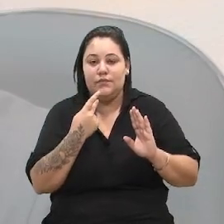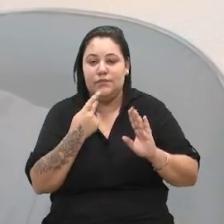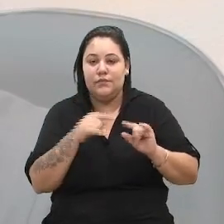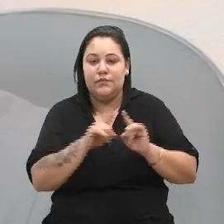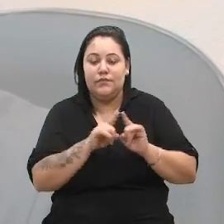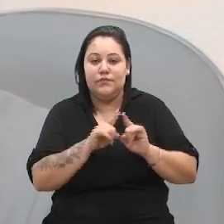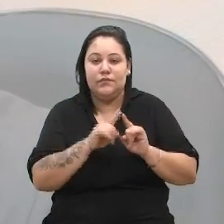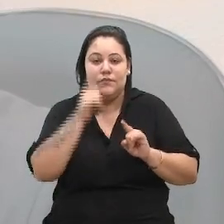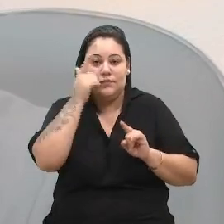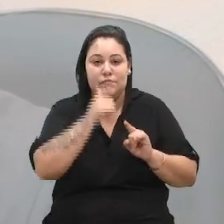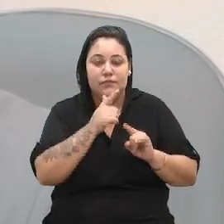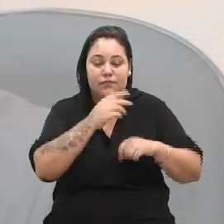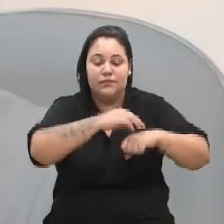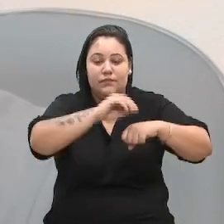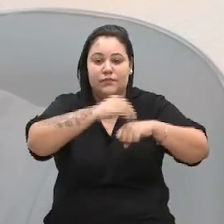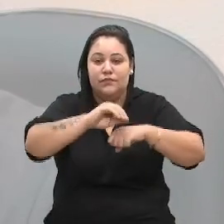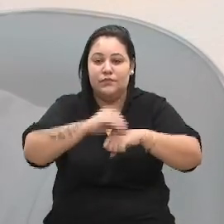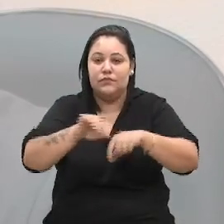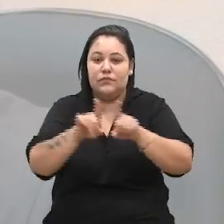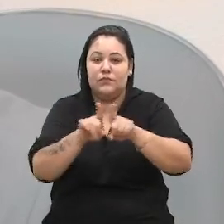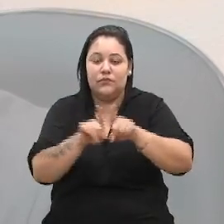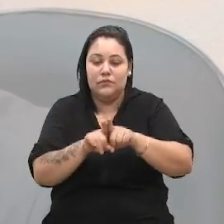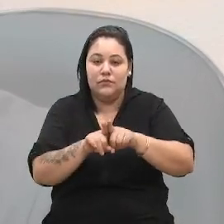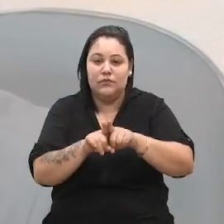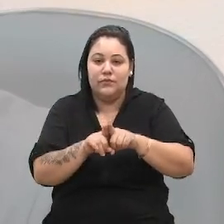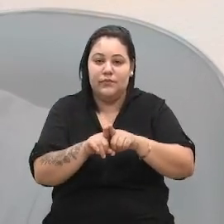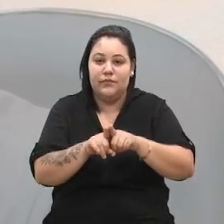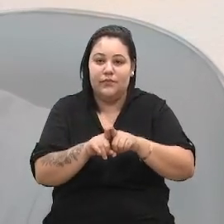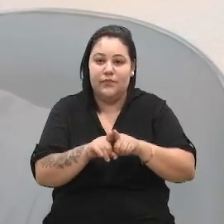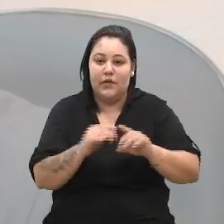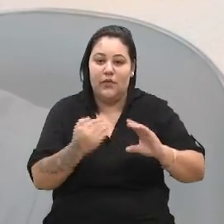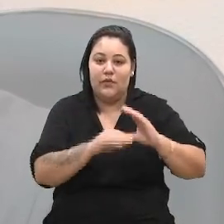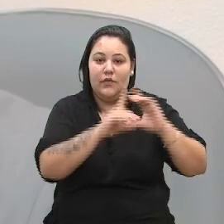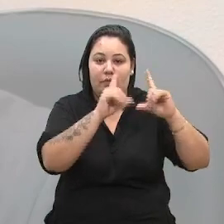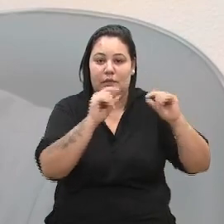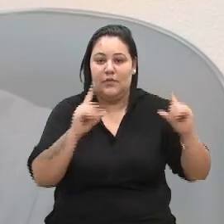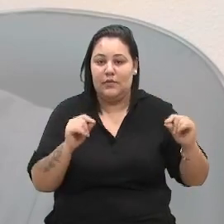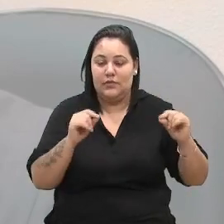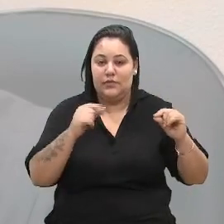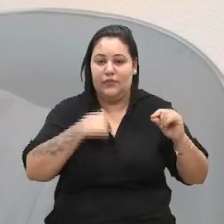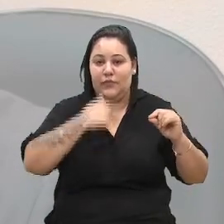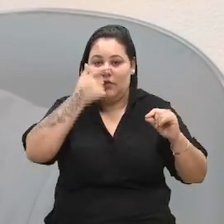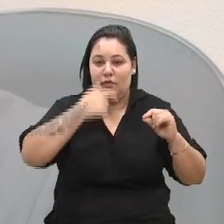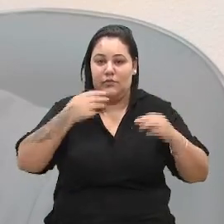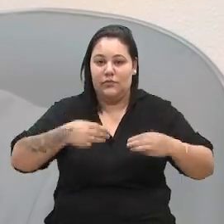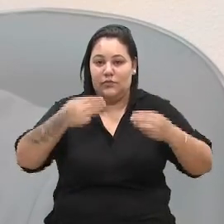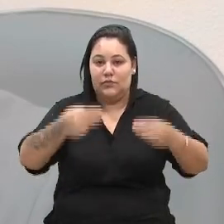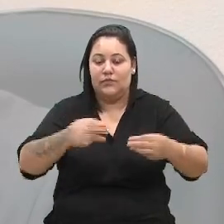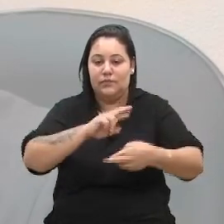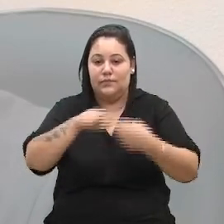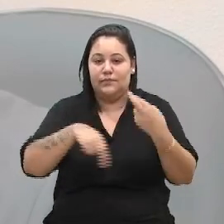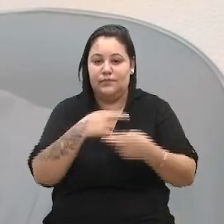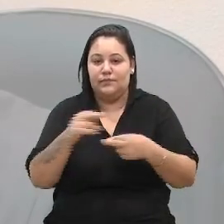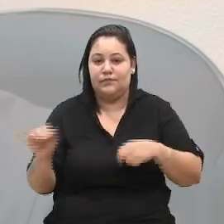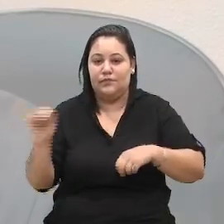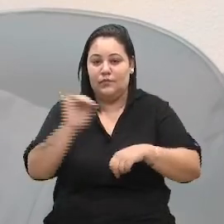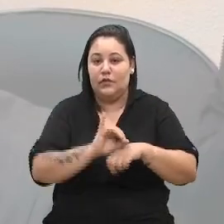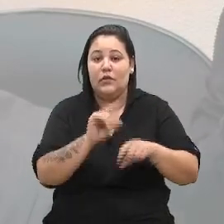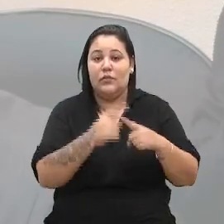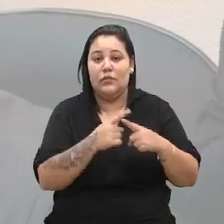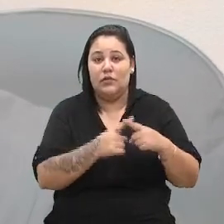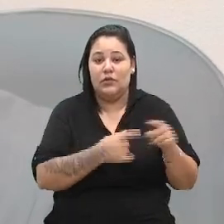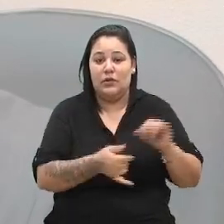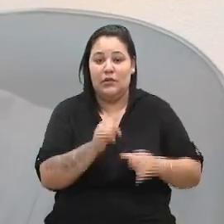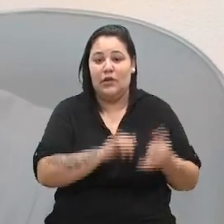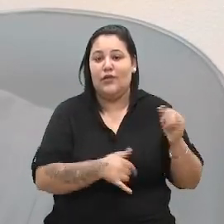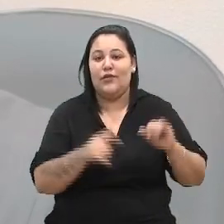para Brasília. Eu acho que nós temos que enviar para o Ministério das Relações Internacionais, porque o laboratório é